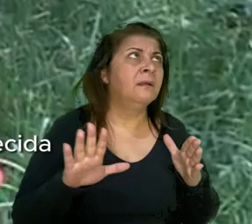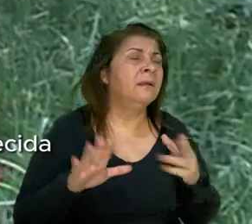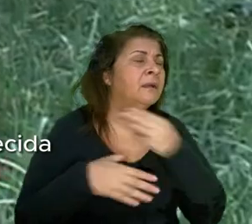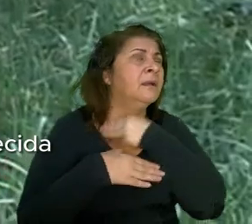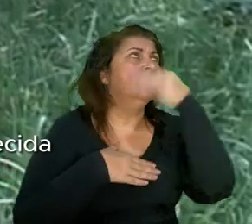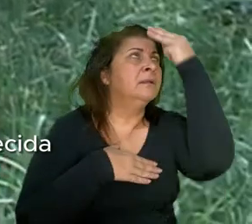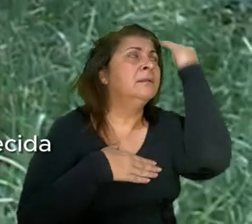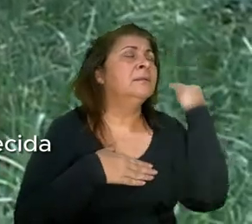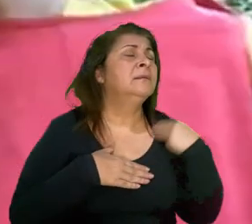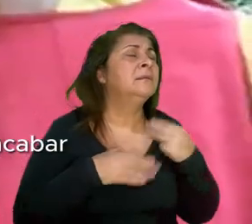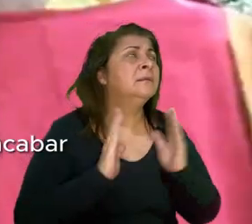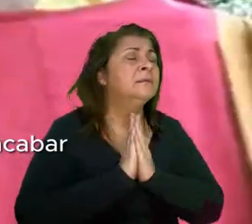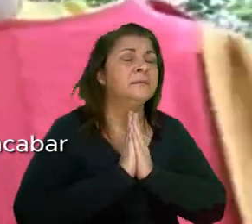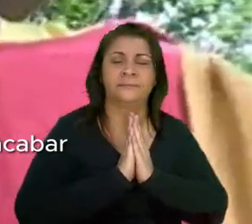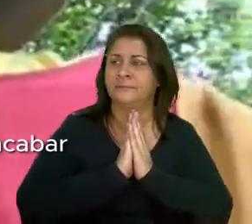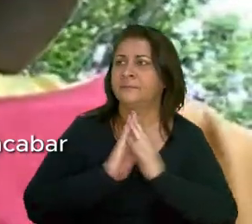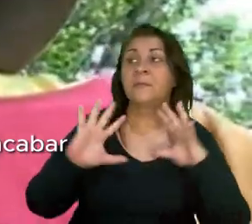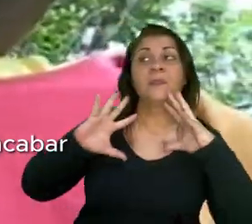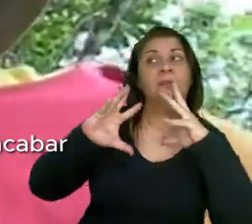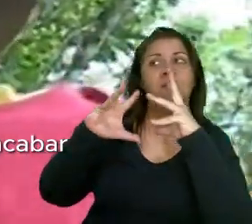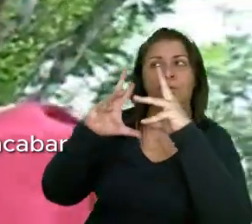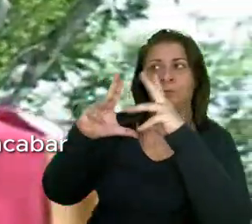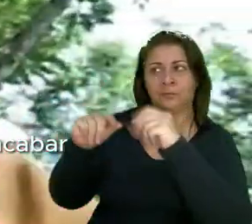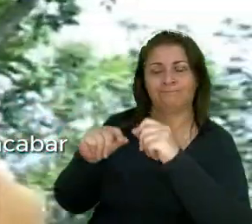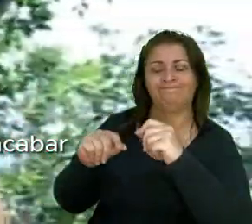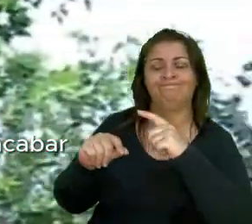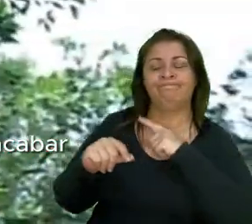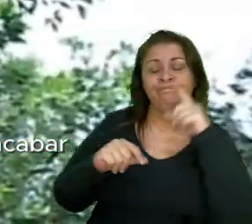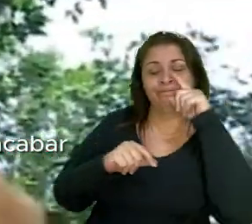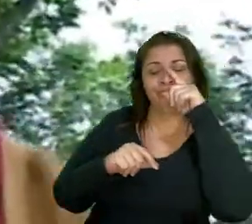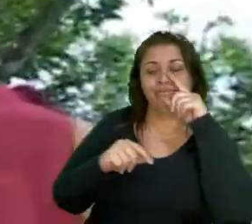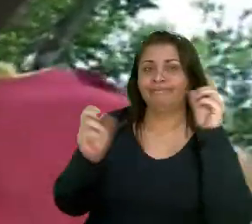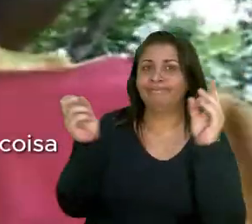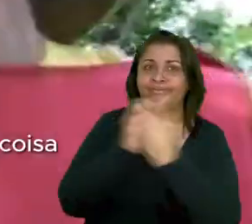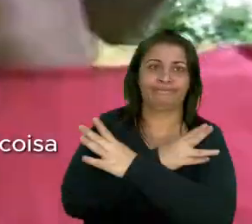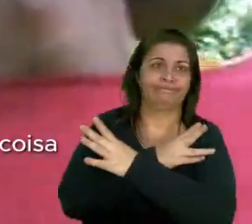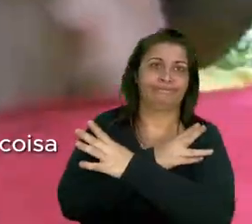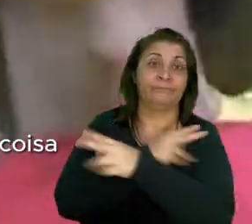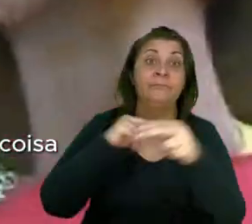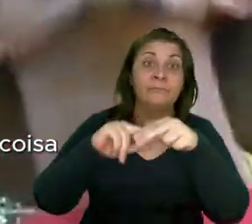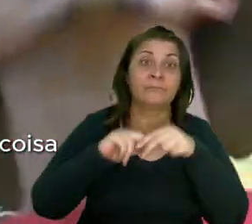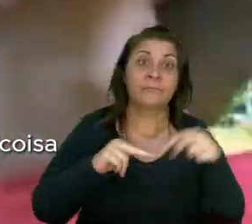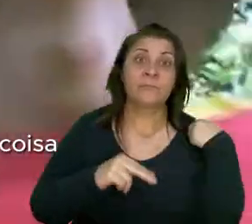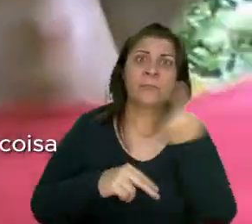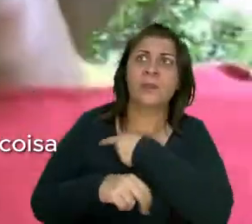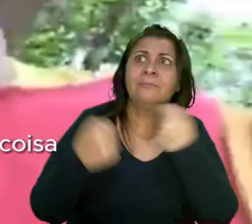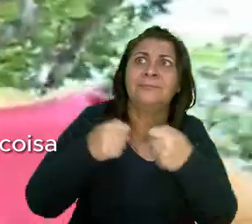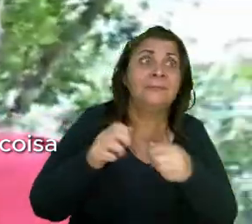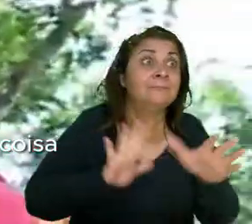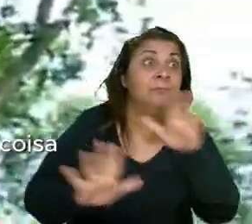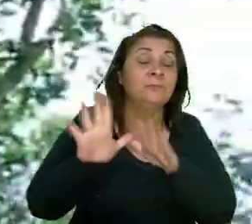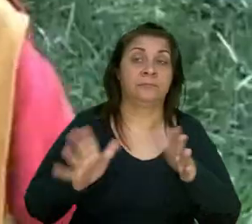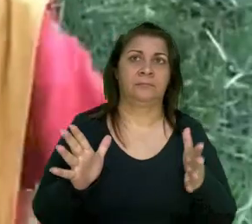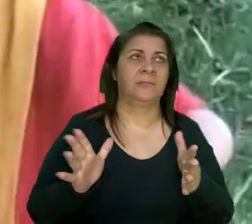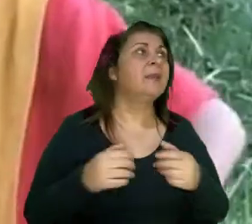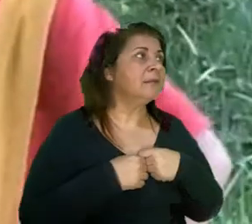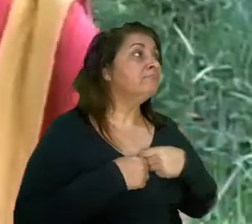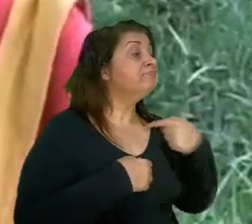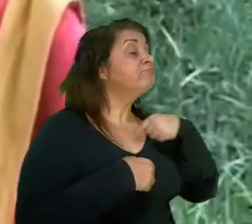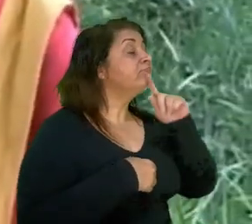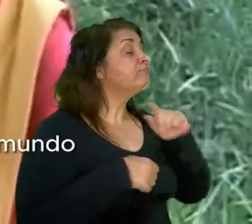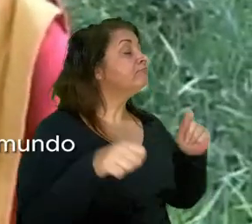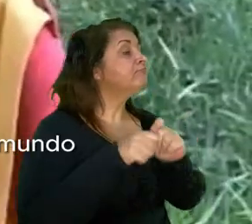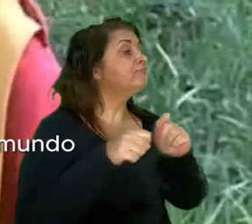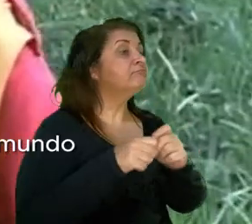Ai, minha Nossa Senhora é Aparecida. Só que tudo isso corre o risco de acabar. Por isso, temos que fazer alguma coisa. E eu vou